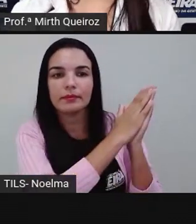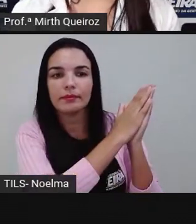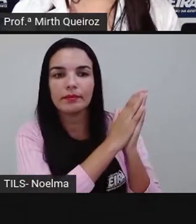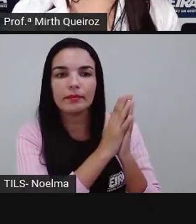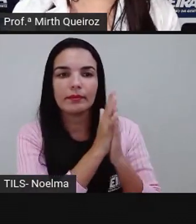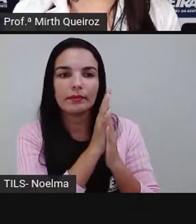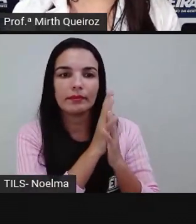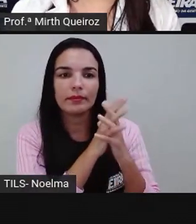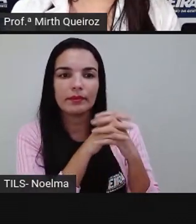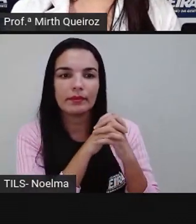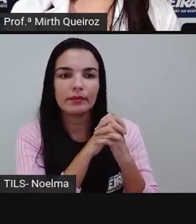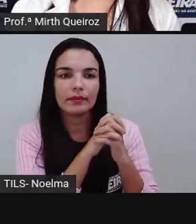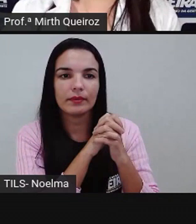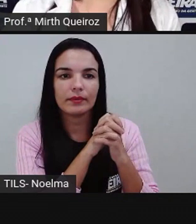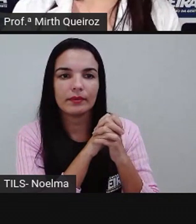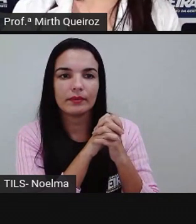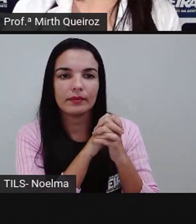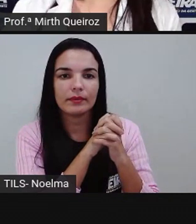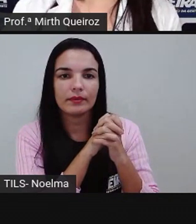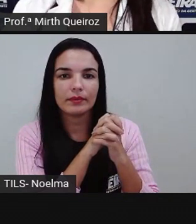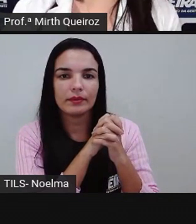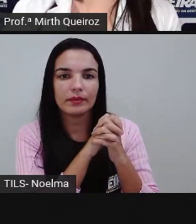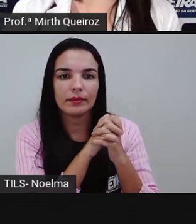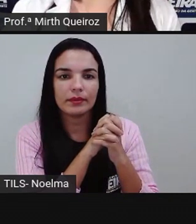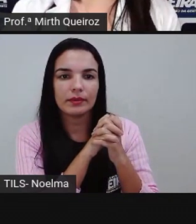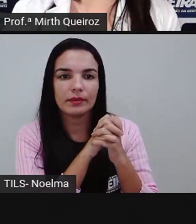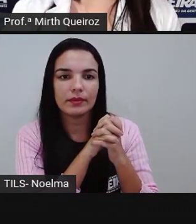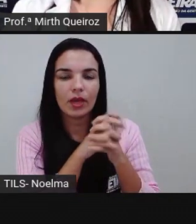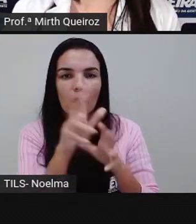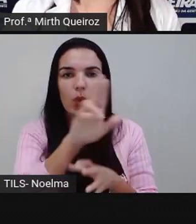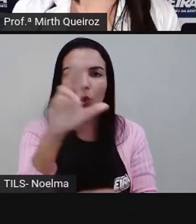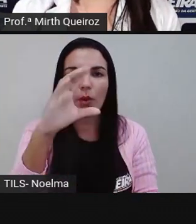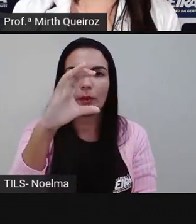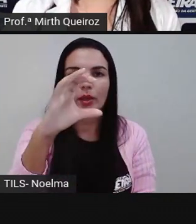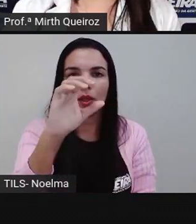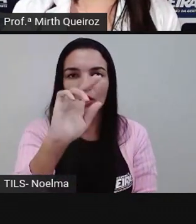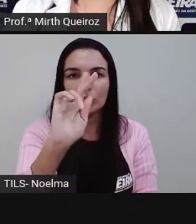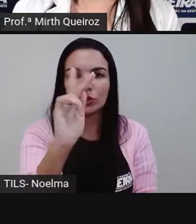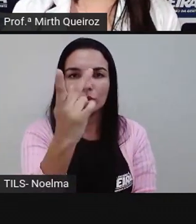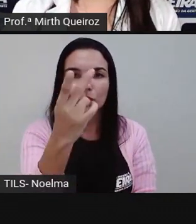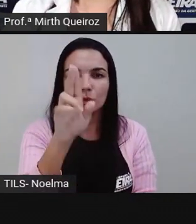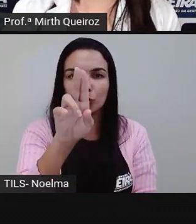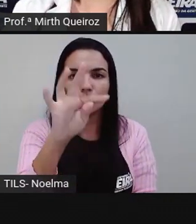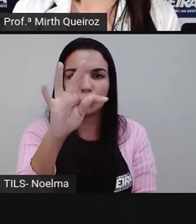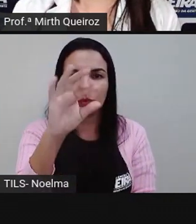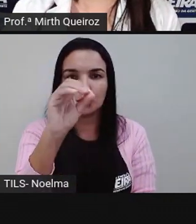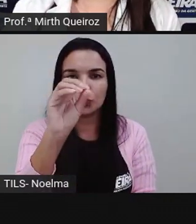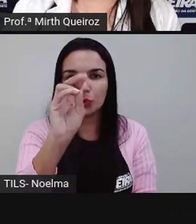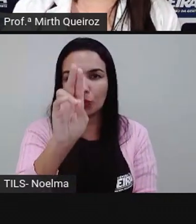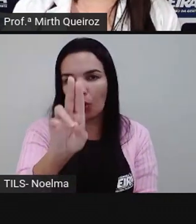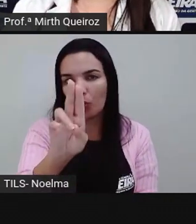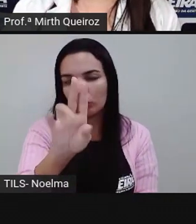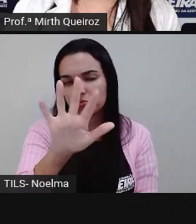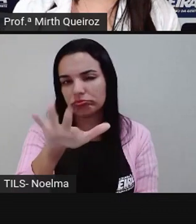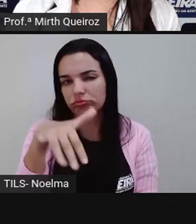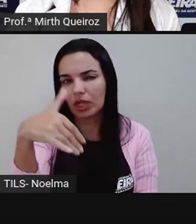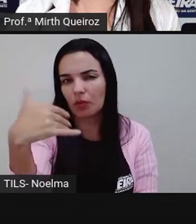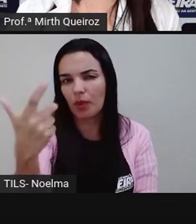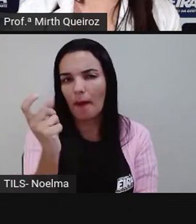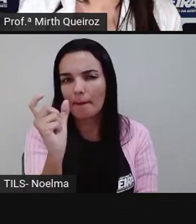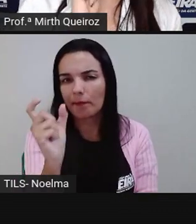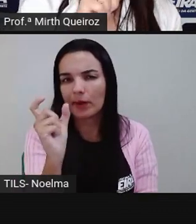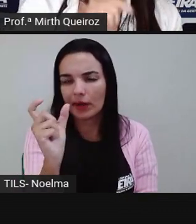chutou. Chutou. Estaria aí na primeira conjugação, segunda conjugação ou terceira